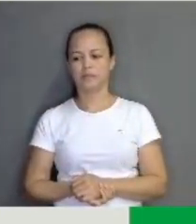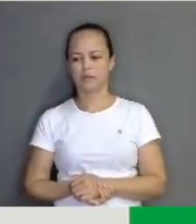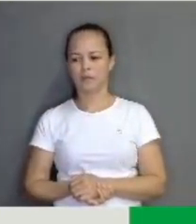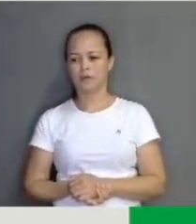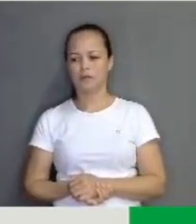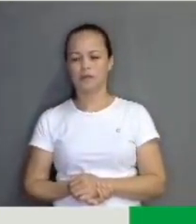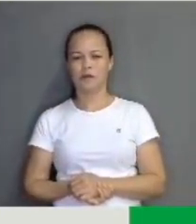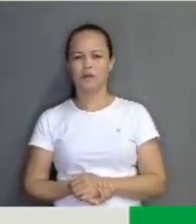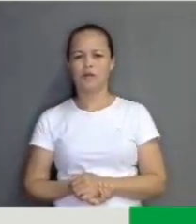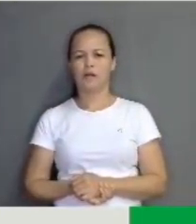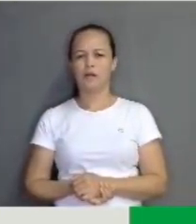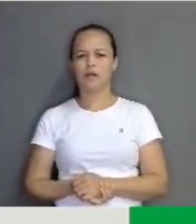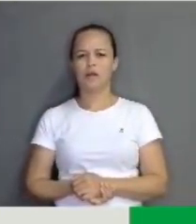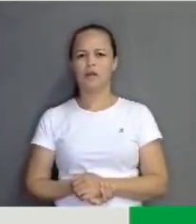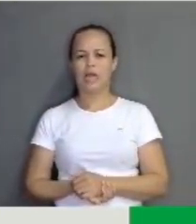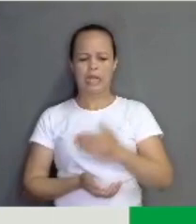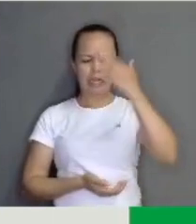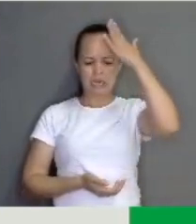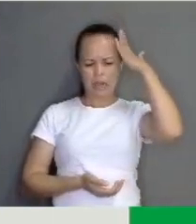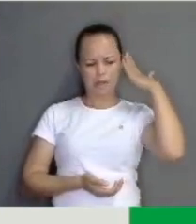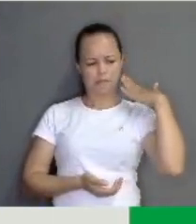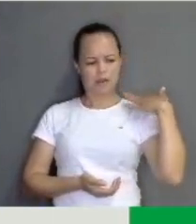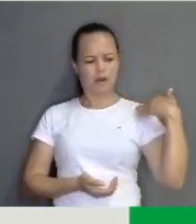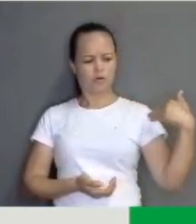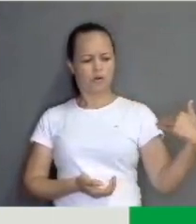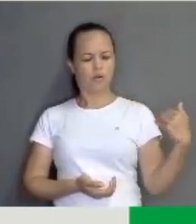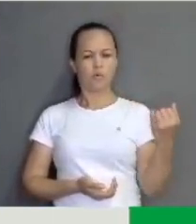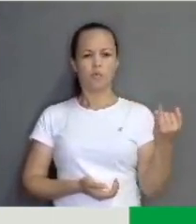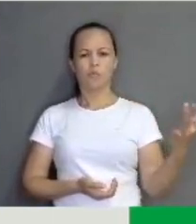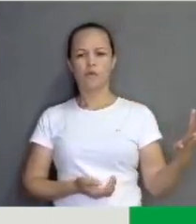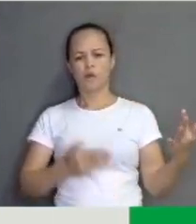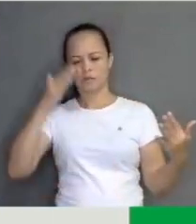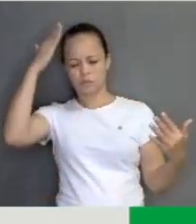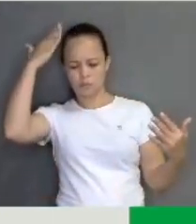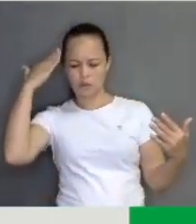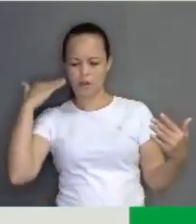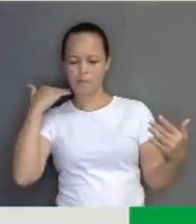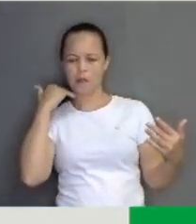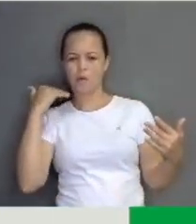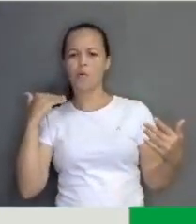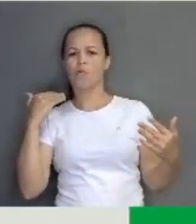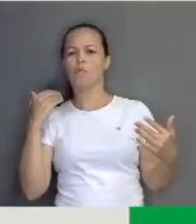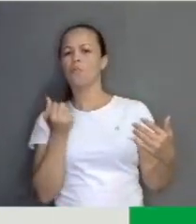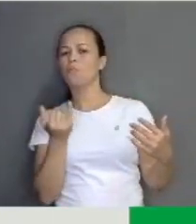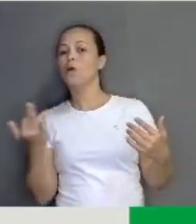Quantos têm cabelos longos? Quantos têm cabelos curtos?